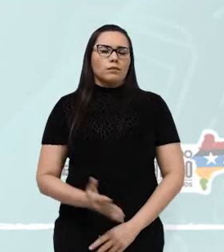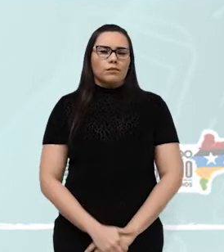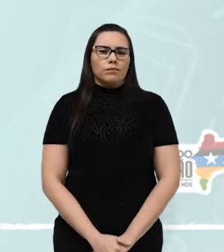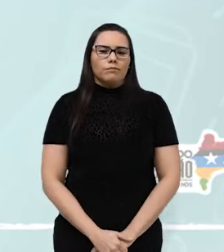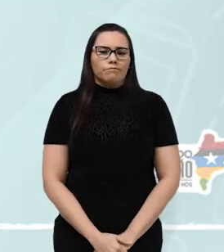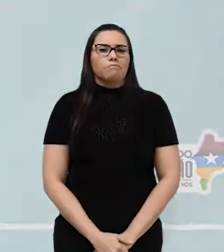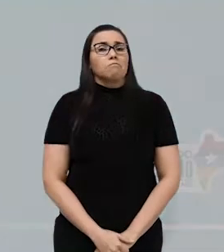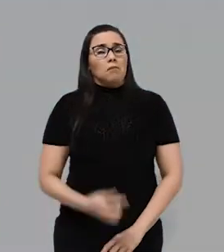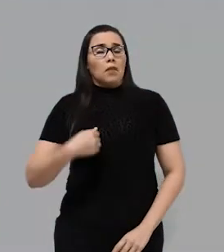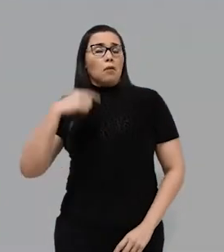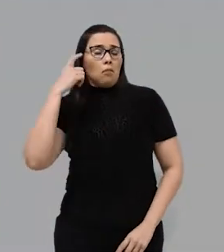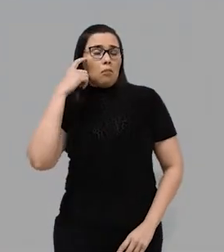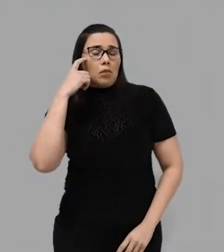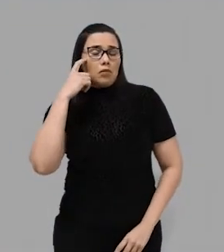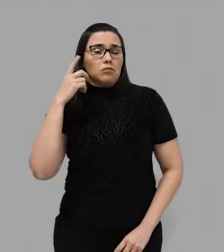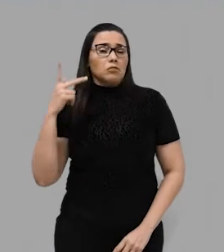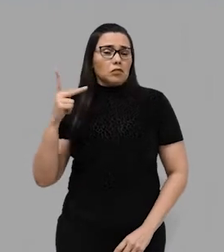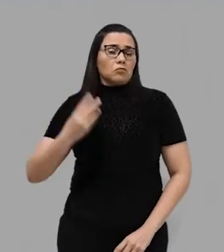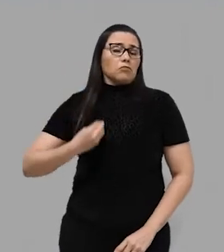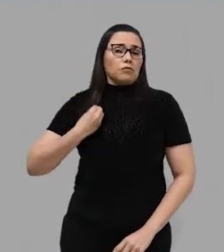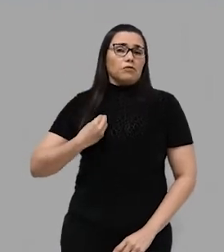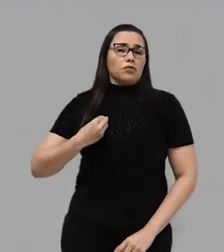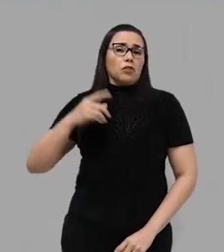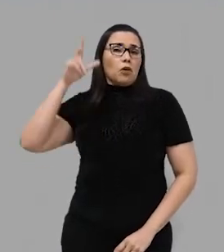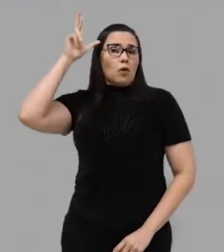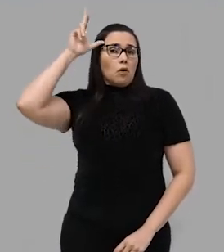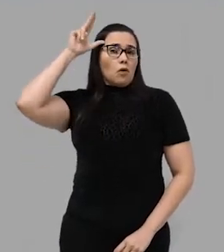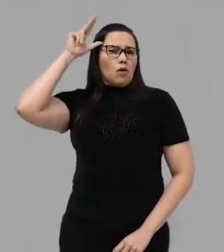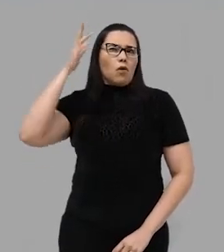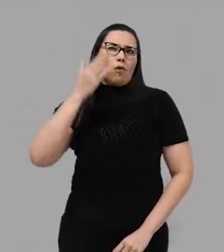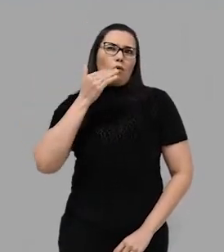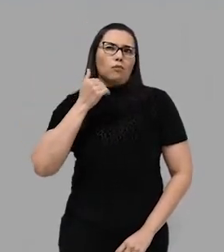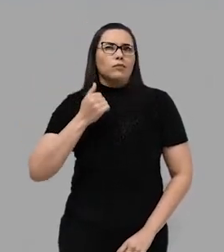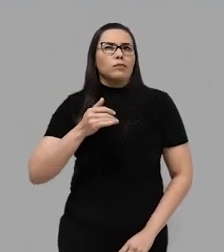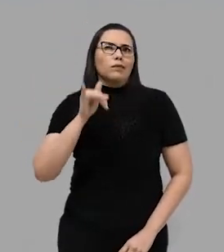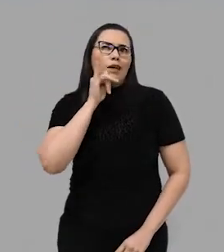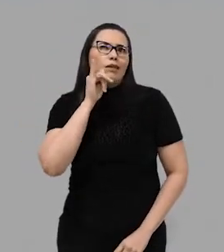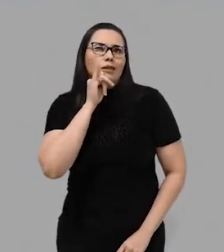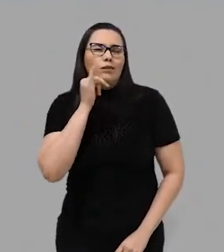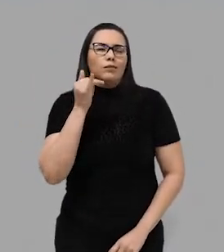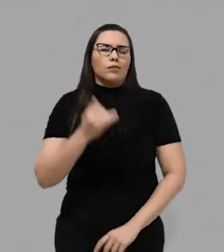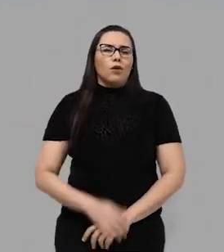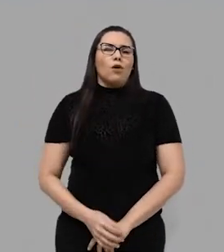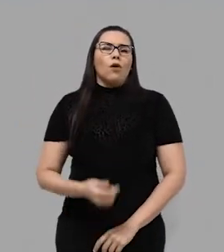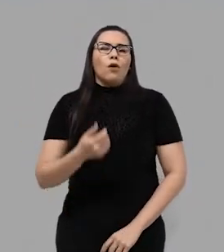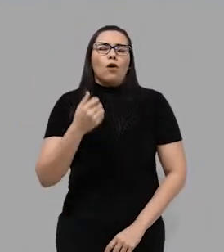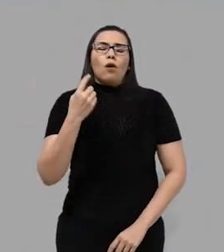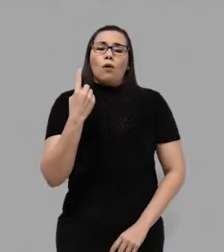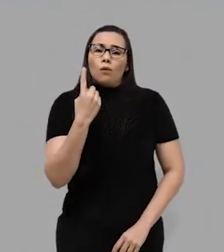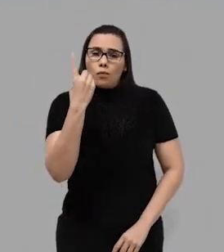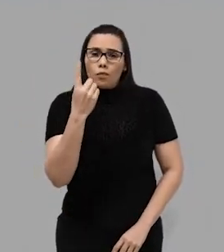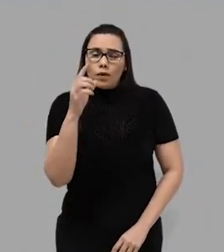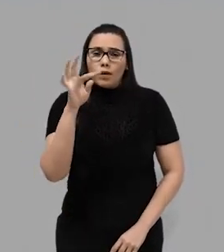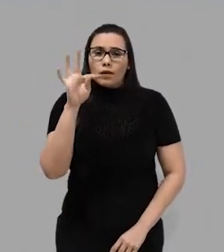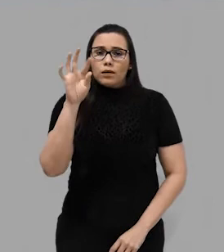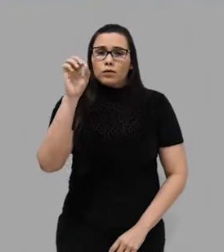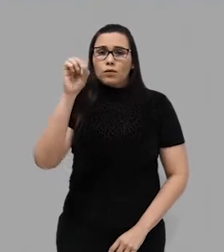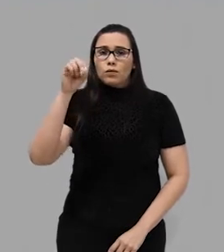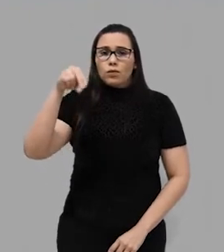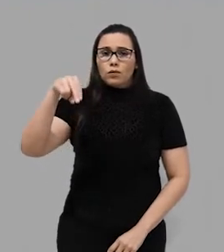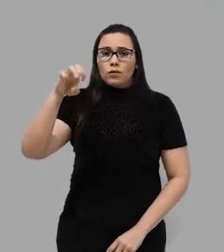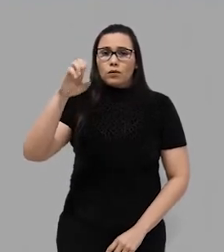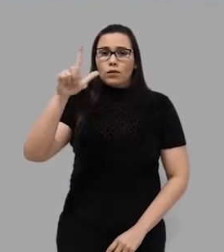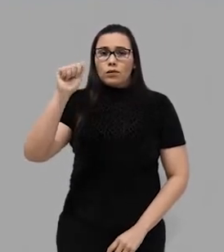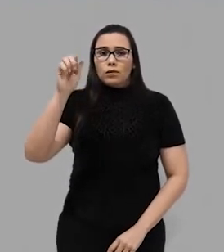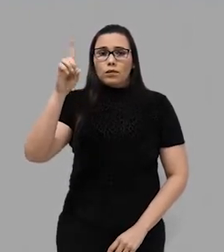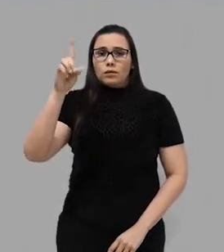coelho consuma, por exemplo, ao longo de toda a sua vida, 1 tonelada de capim. Será que essa tonelada de capim,